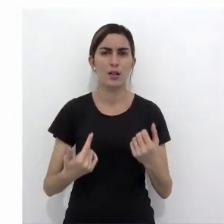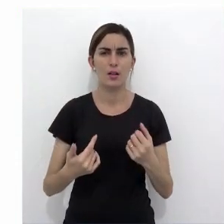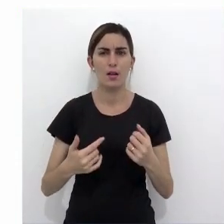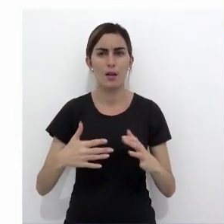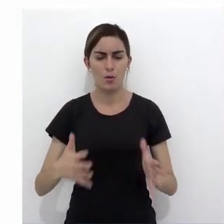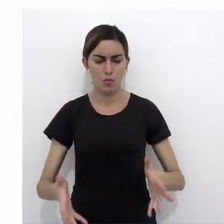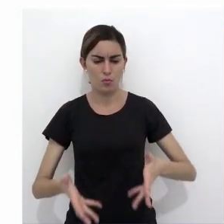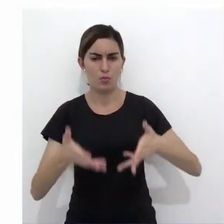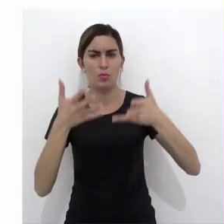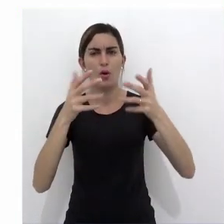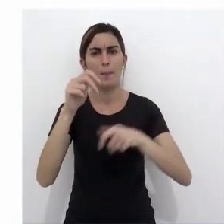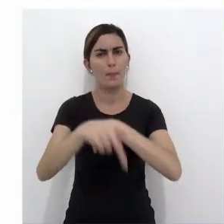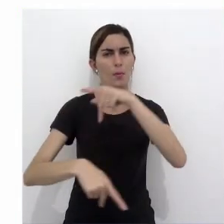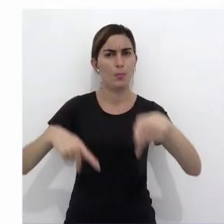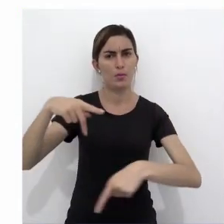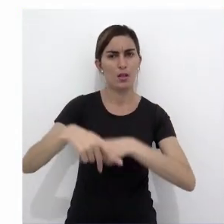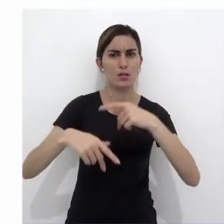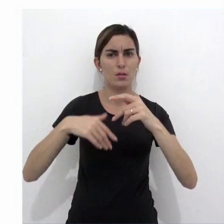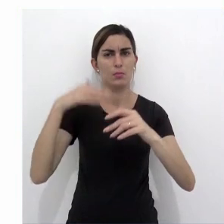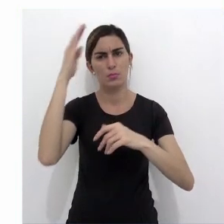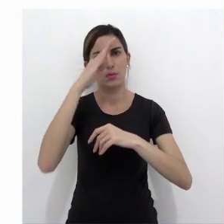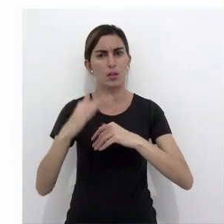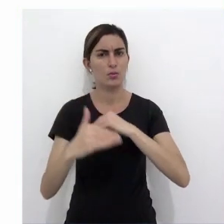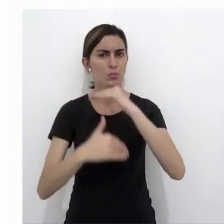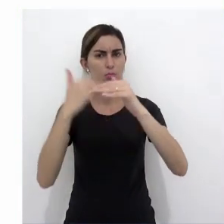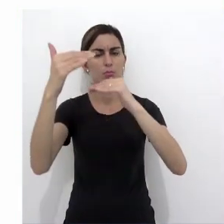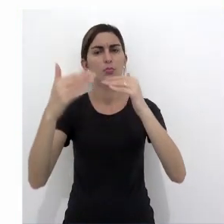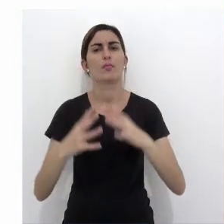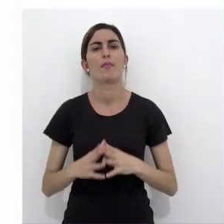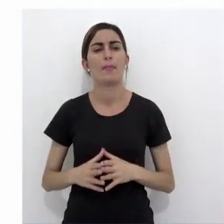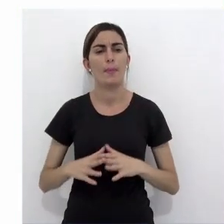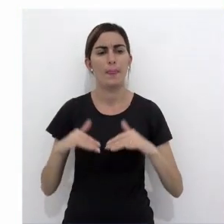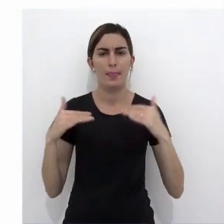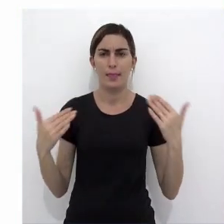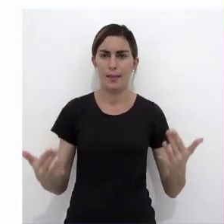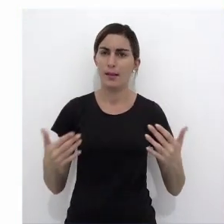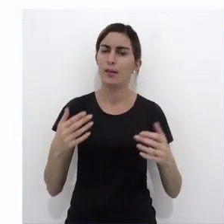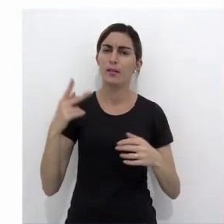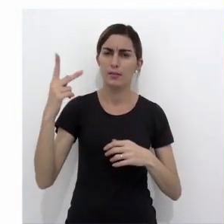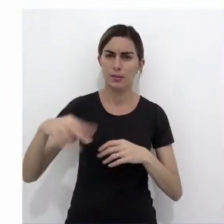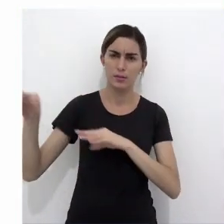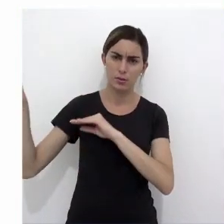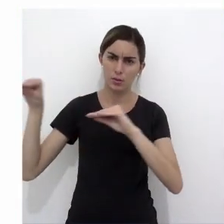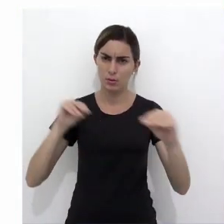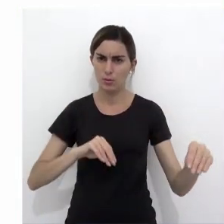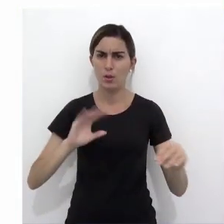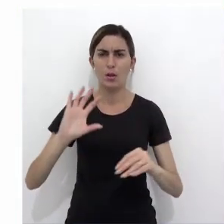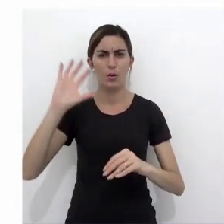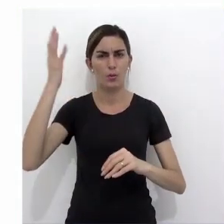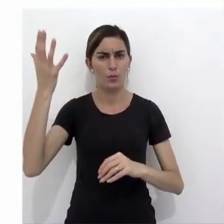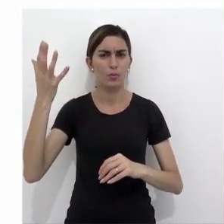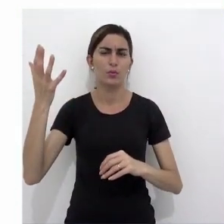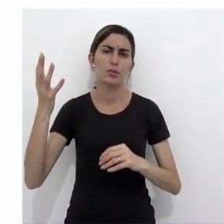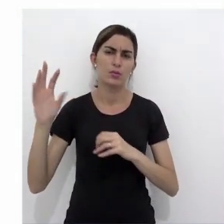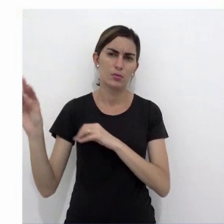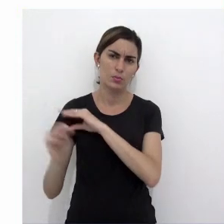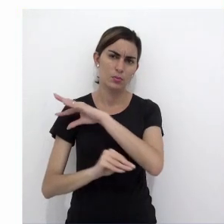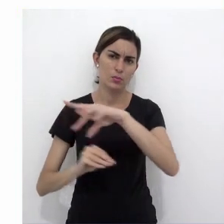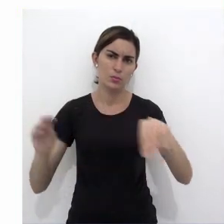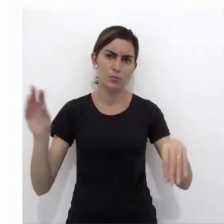a população brasileira. Ok? Com essa imigração, ocorreu aí a ocupação e defesa da região